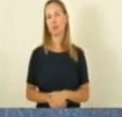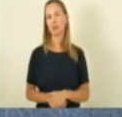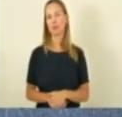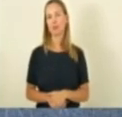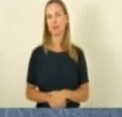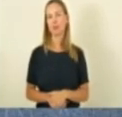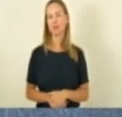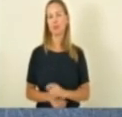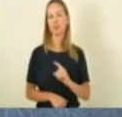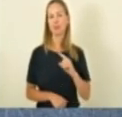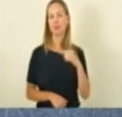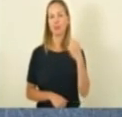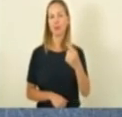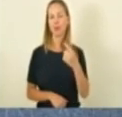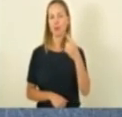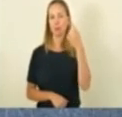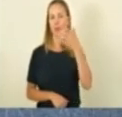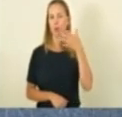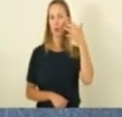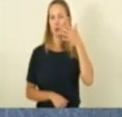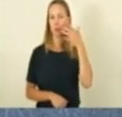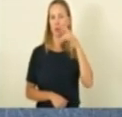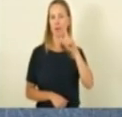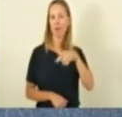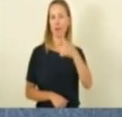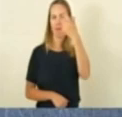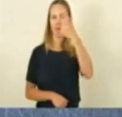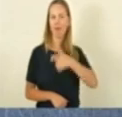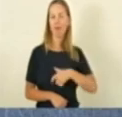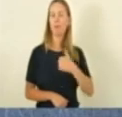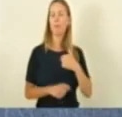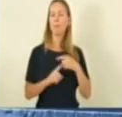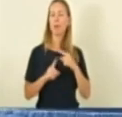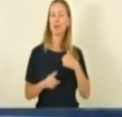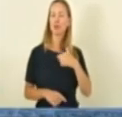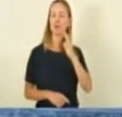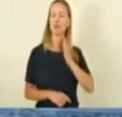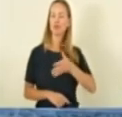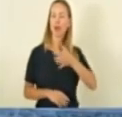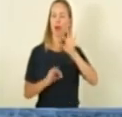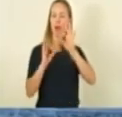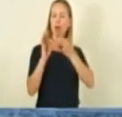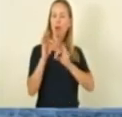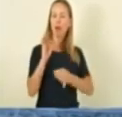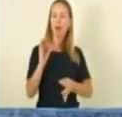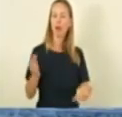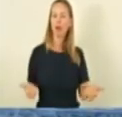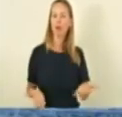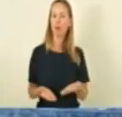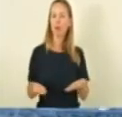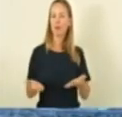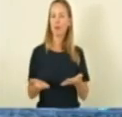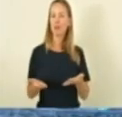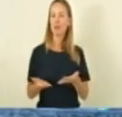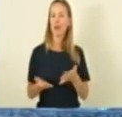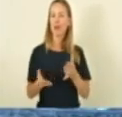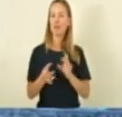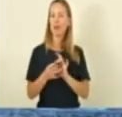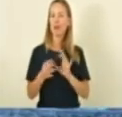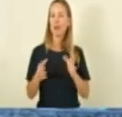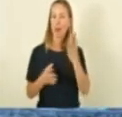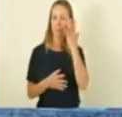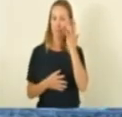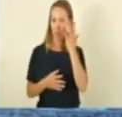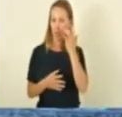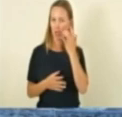O próximo orador seria eu, mas eu já falei muito hoje, não vou falar, vou deixar para falar amanhã. Deixa eu